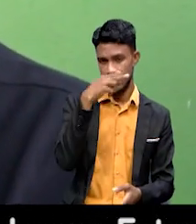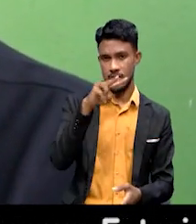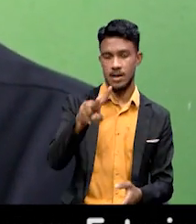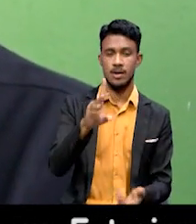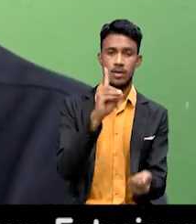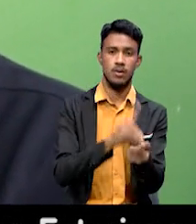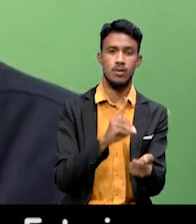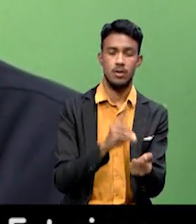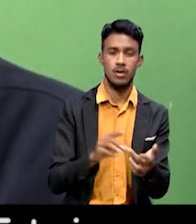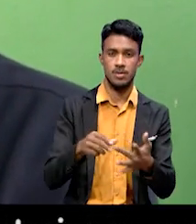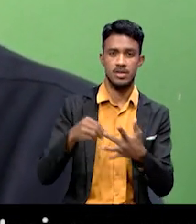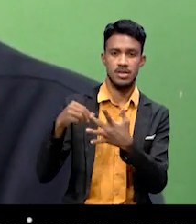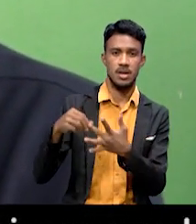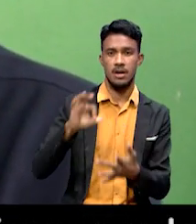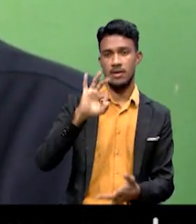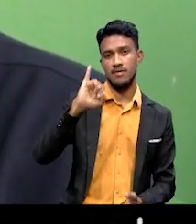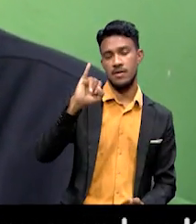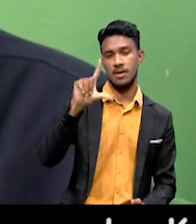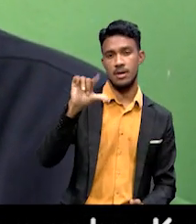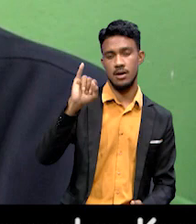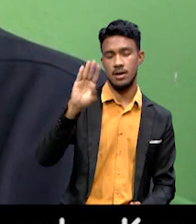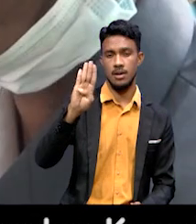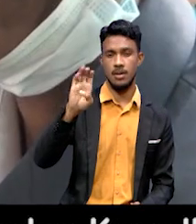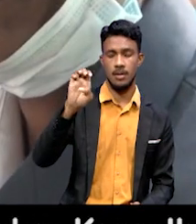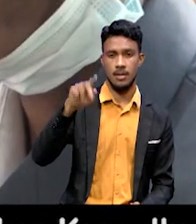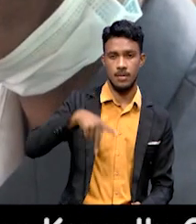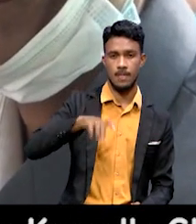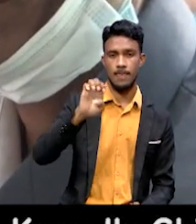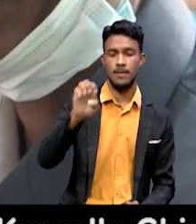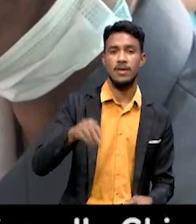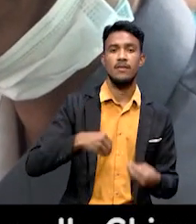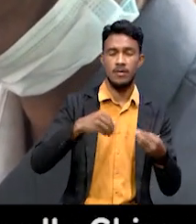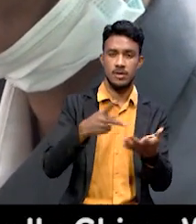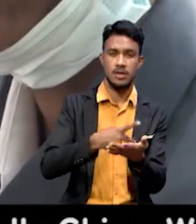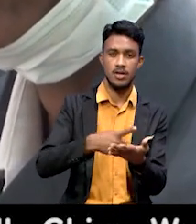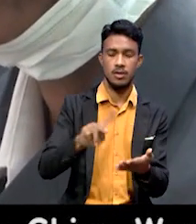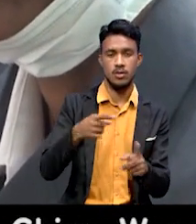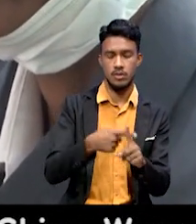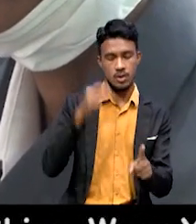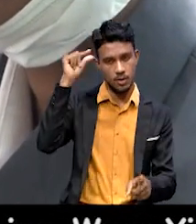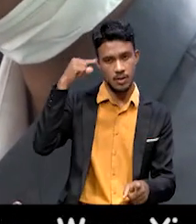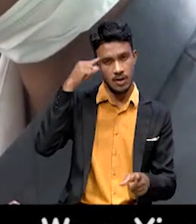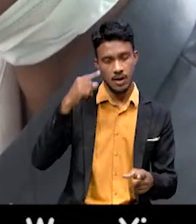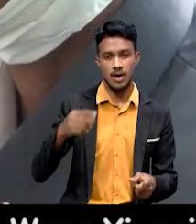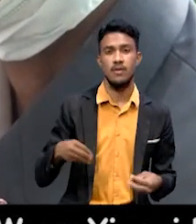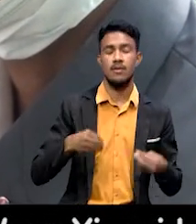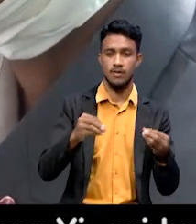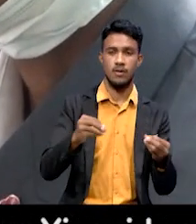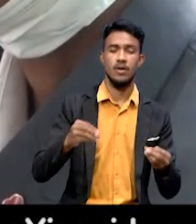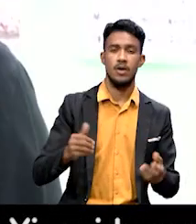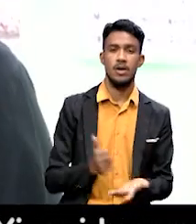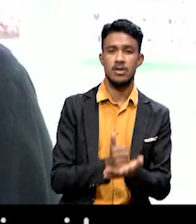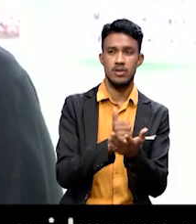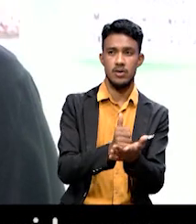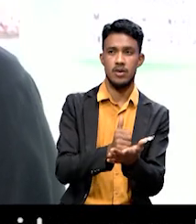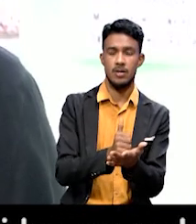Felipe Moze Maura retan contrato husi governo atu fo assistência saúde ba veteranos sira. Amin ya pesente